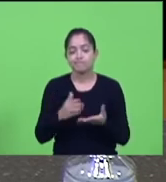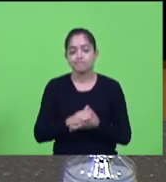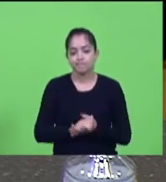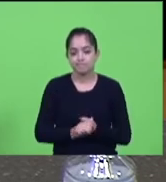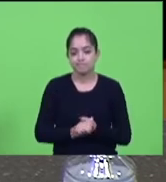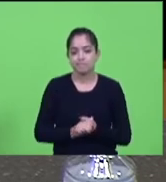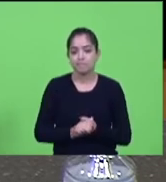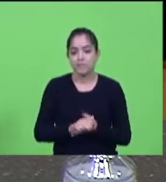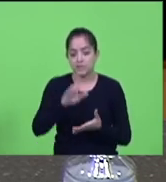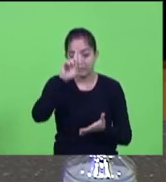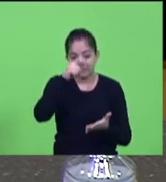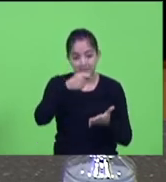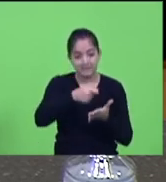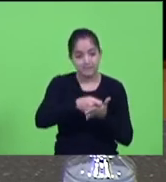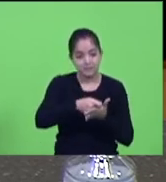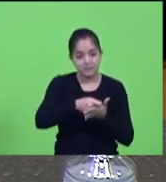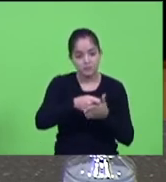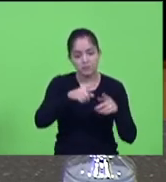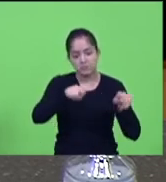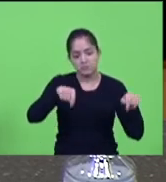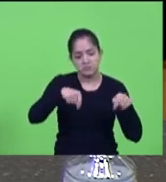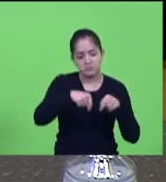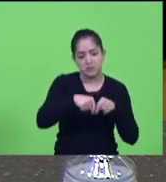que decisões de gabinete,